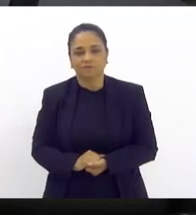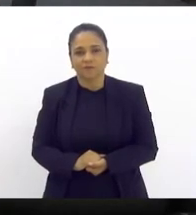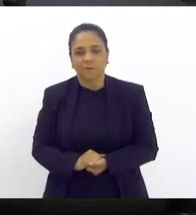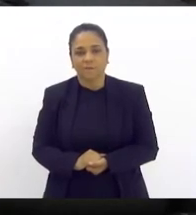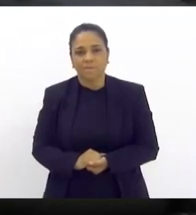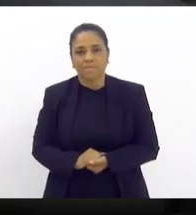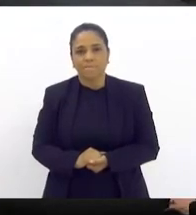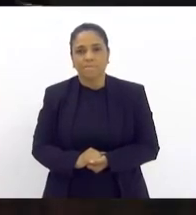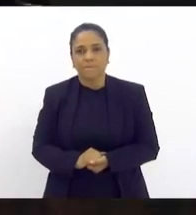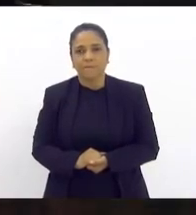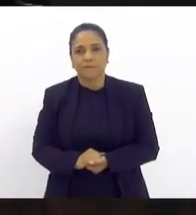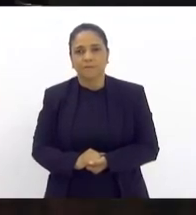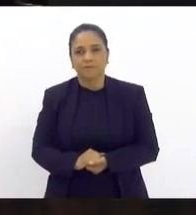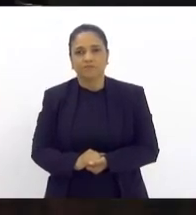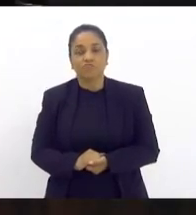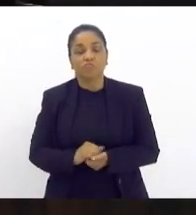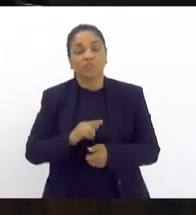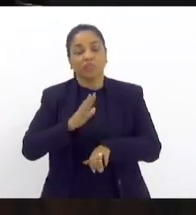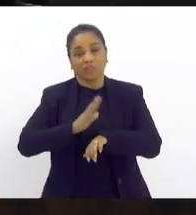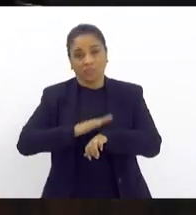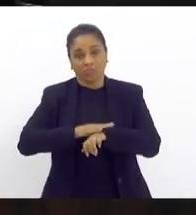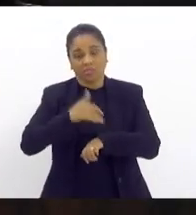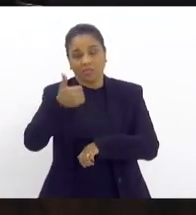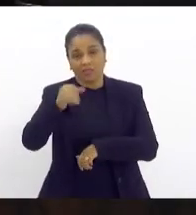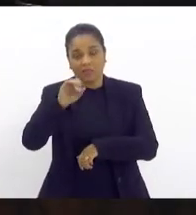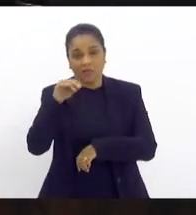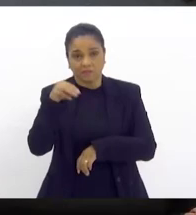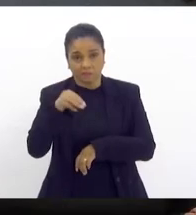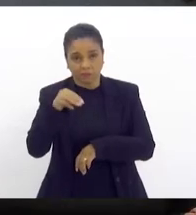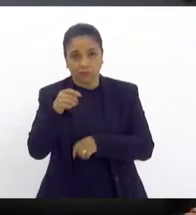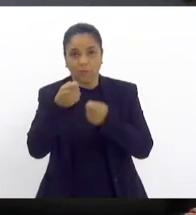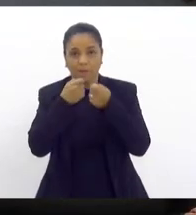vossa excelência dispõe-se do tempo de 10 minutos